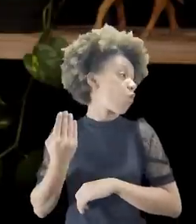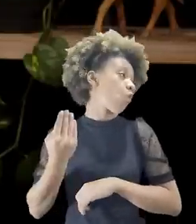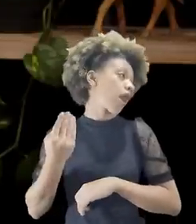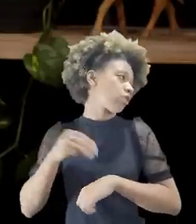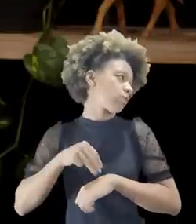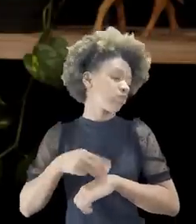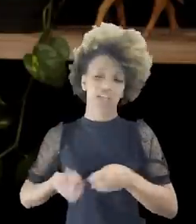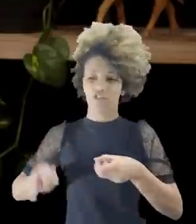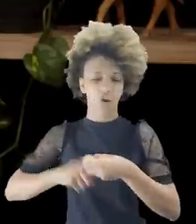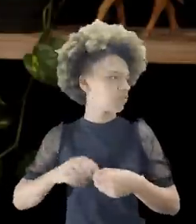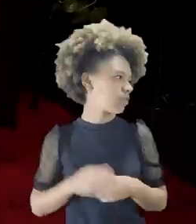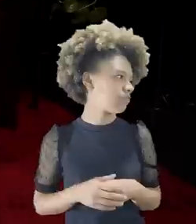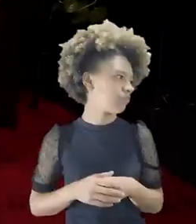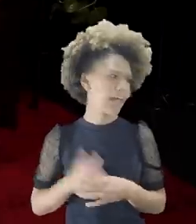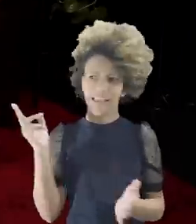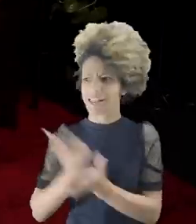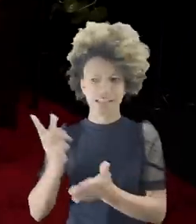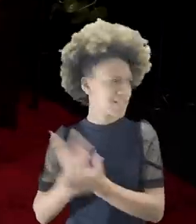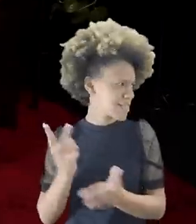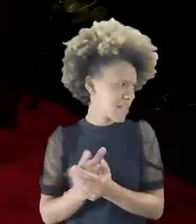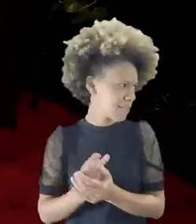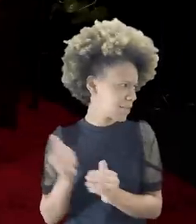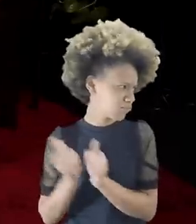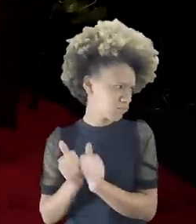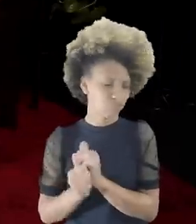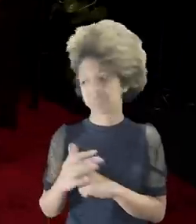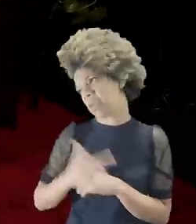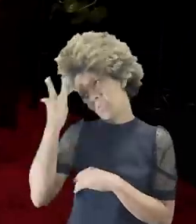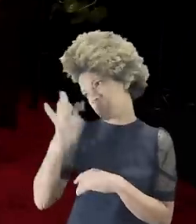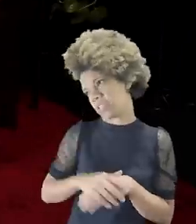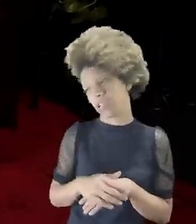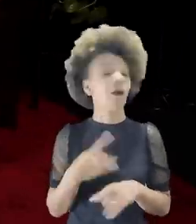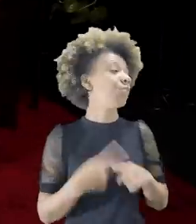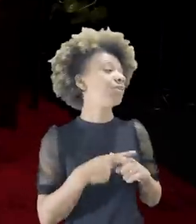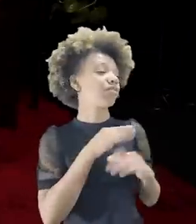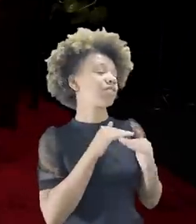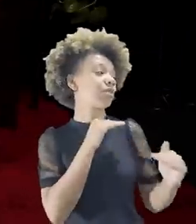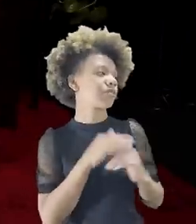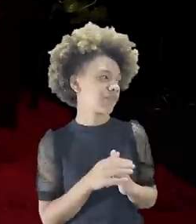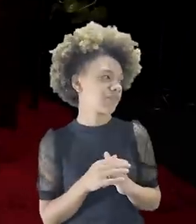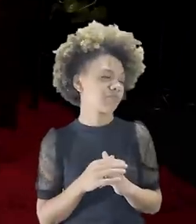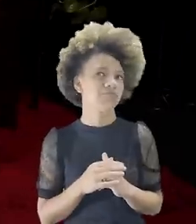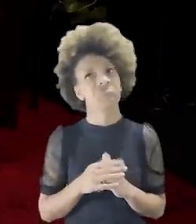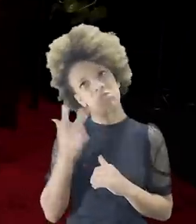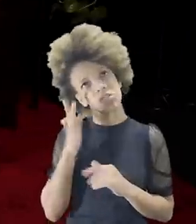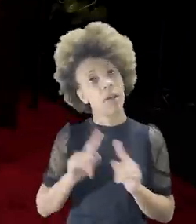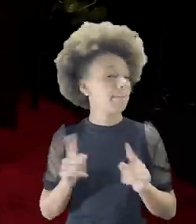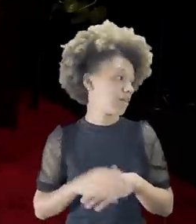volta ele vai estar sempre jogando não sei porque não porque você é conservador é pouco